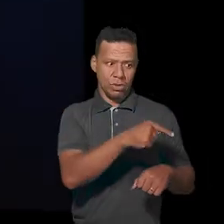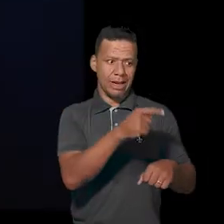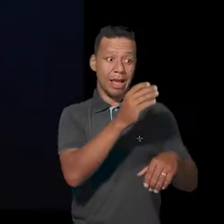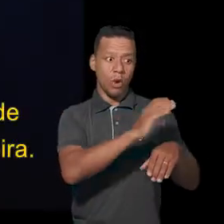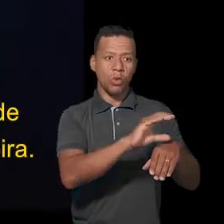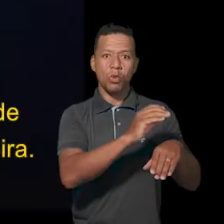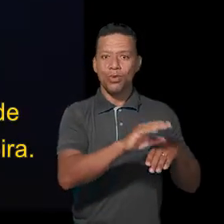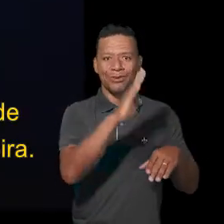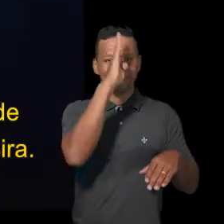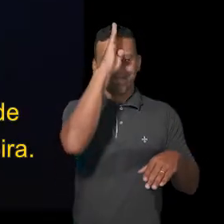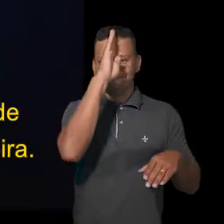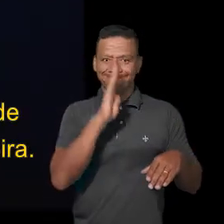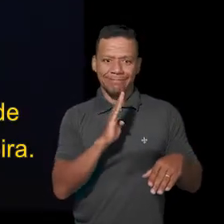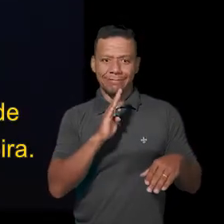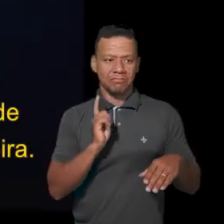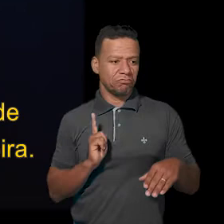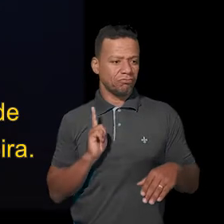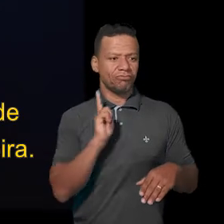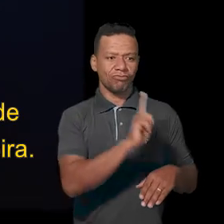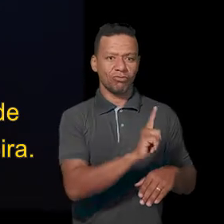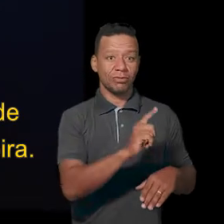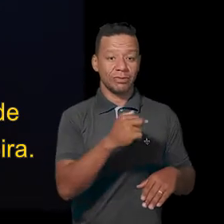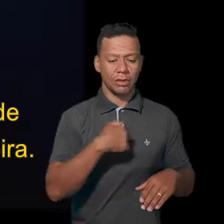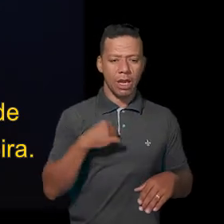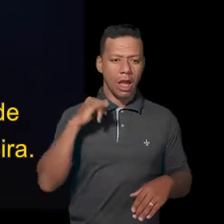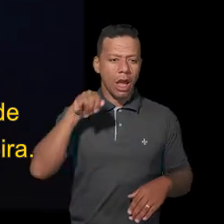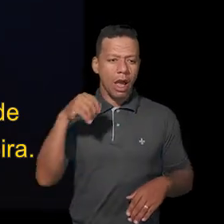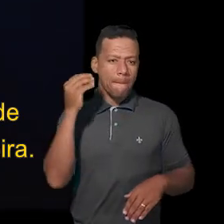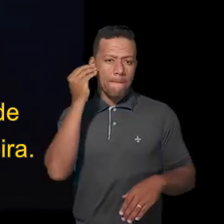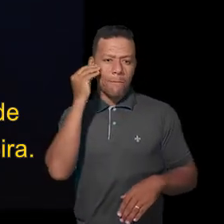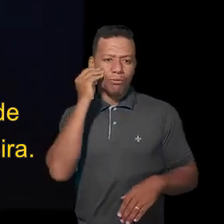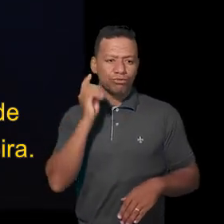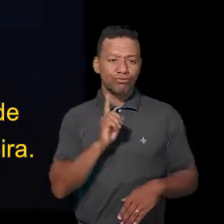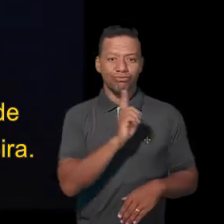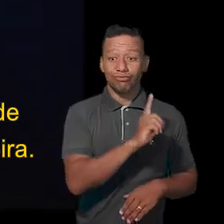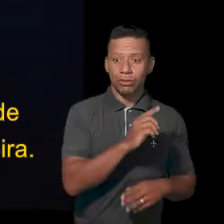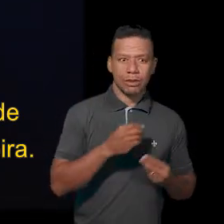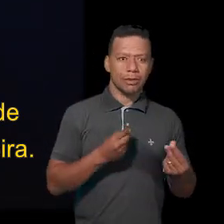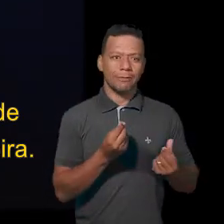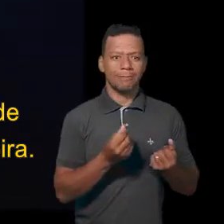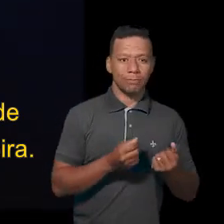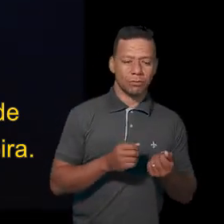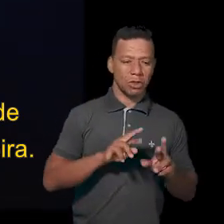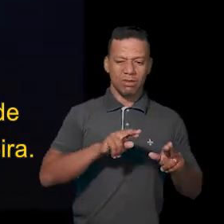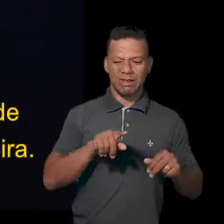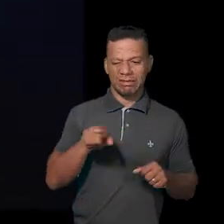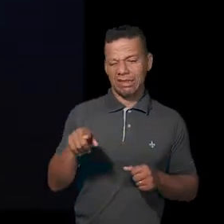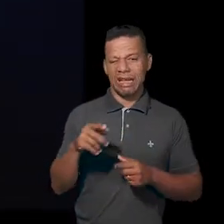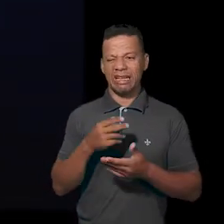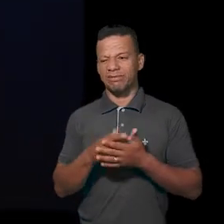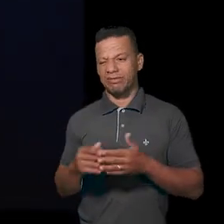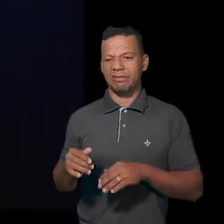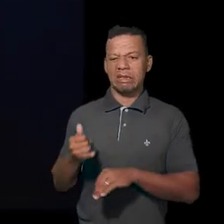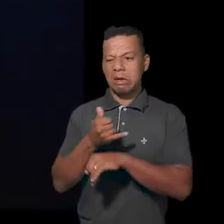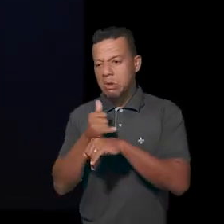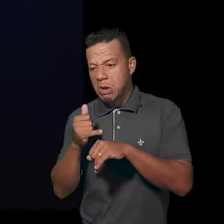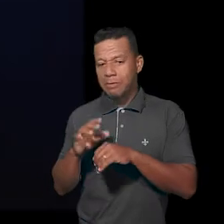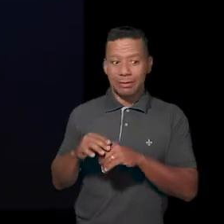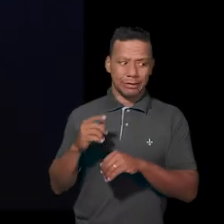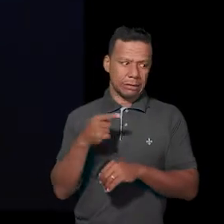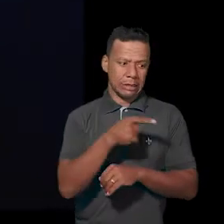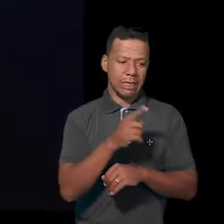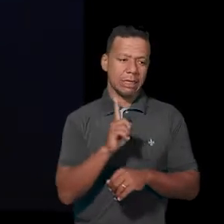tipo, foram lá só pra... Às vezes era uma oportunidade da pessoa não estar na rua, tá ligado? Fazendo besteira. Foi lá, fez um